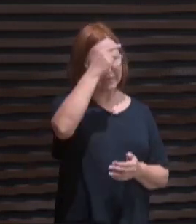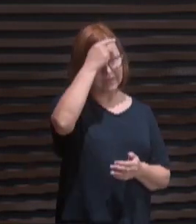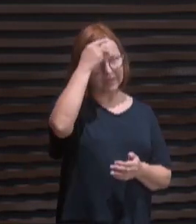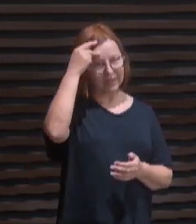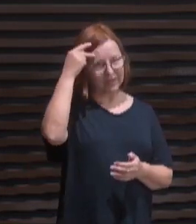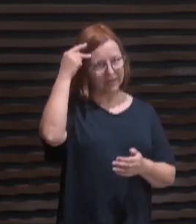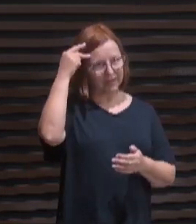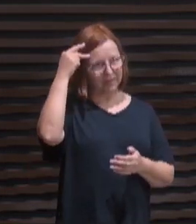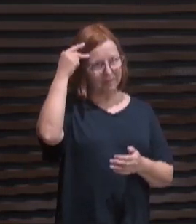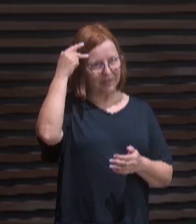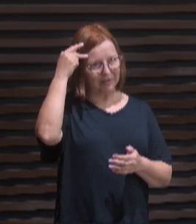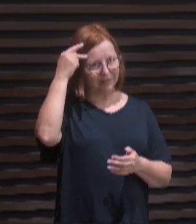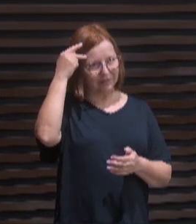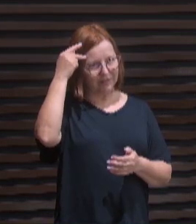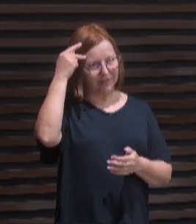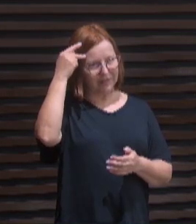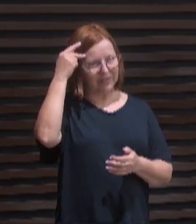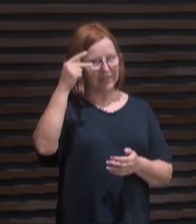sua segurança.